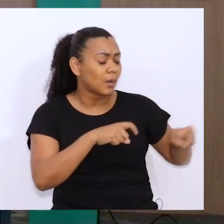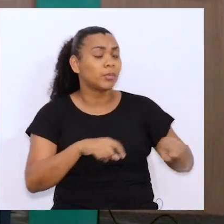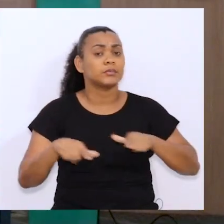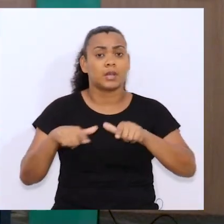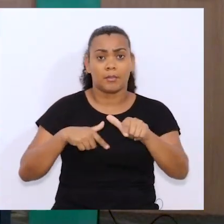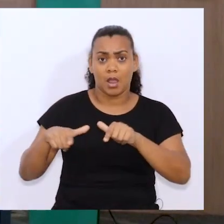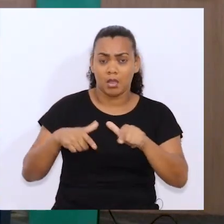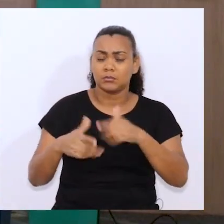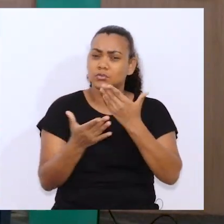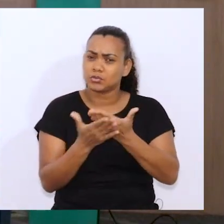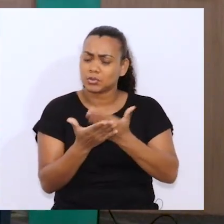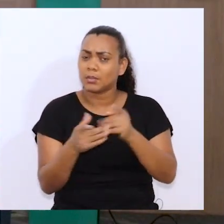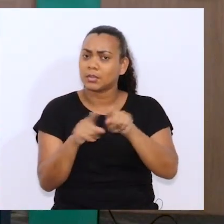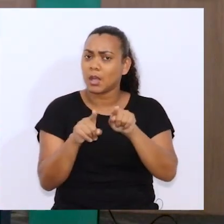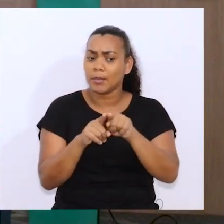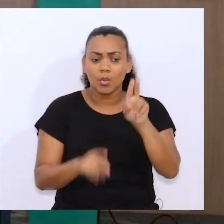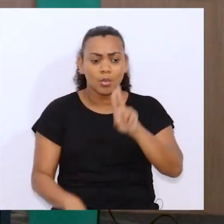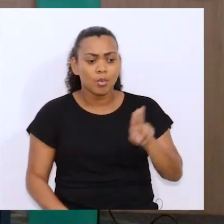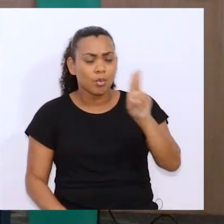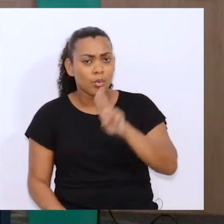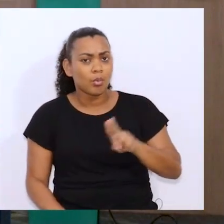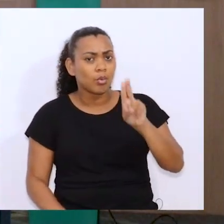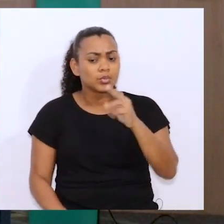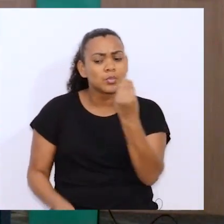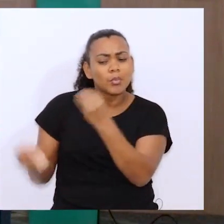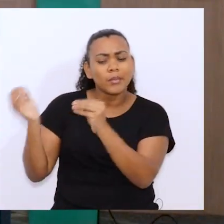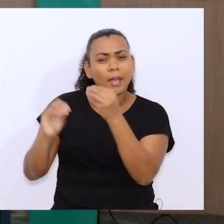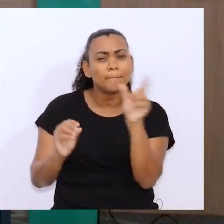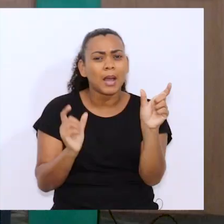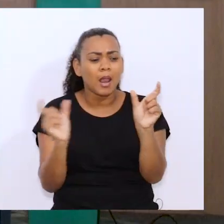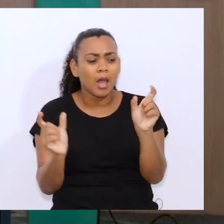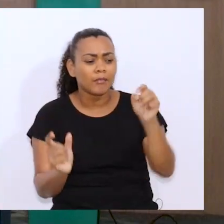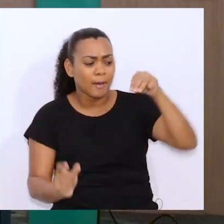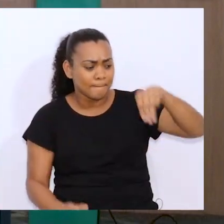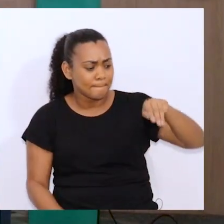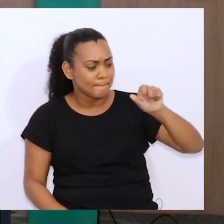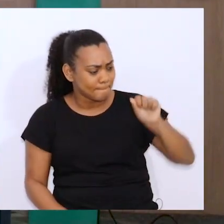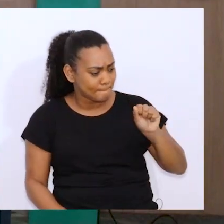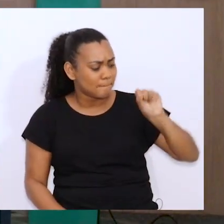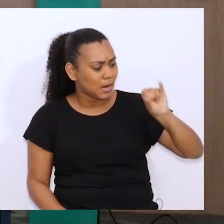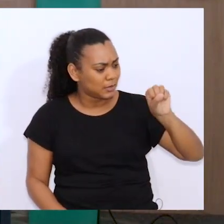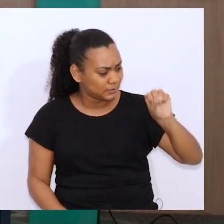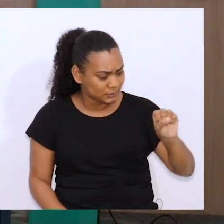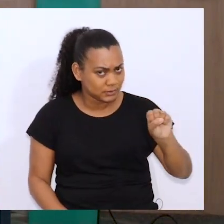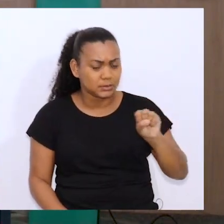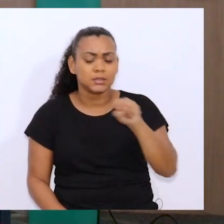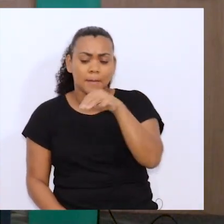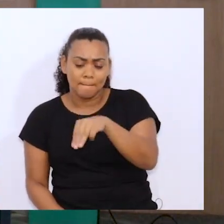trabalho. E estudamos também o uso, o emprego das palavras mais